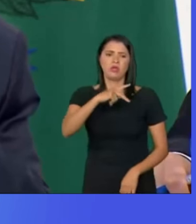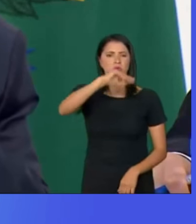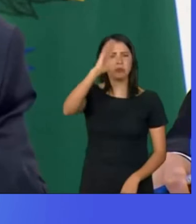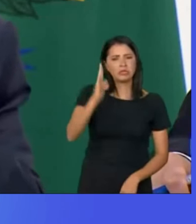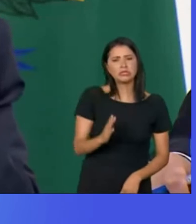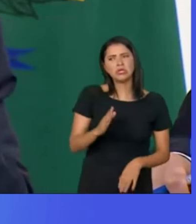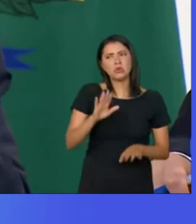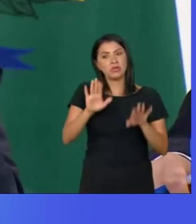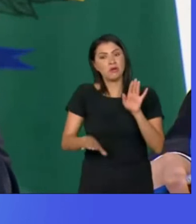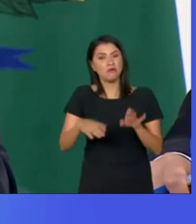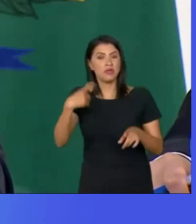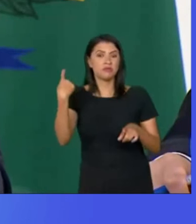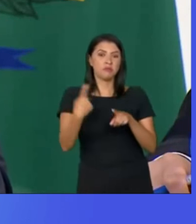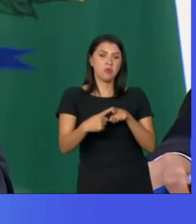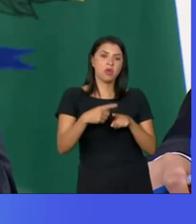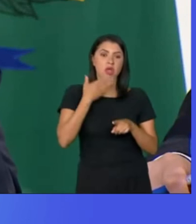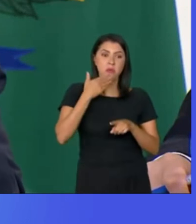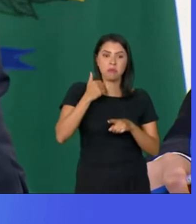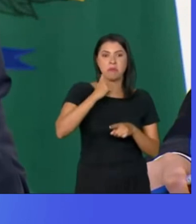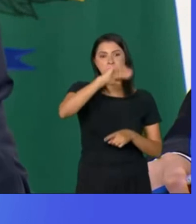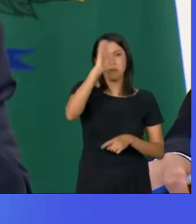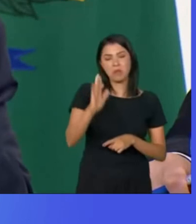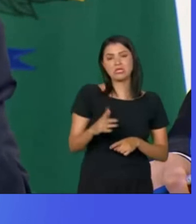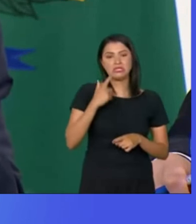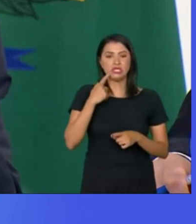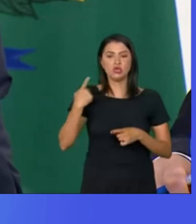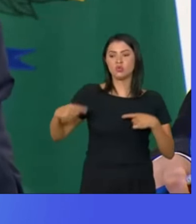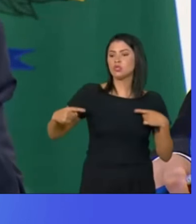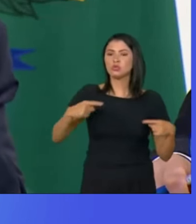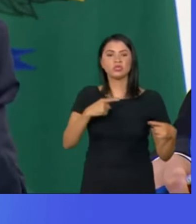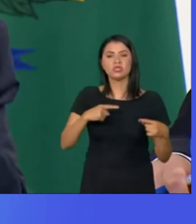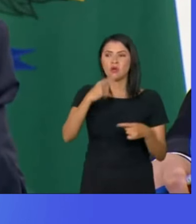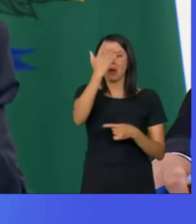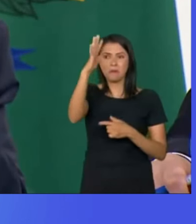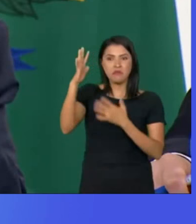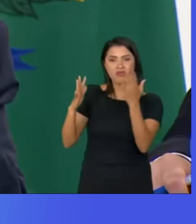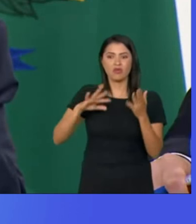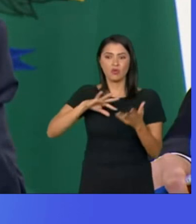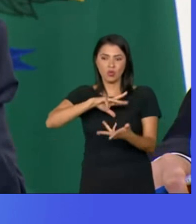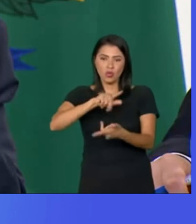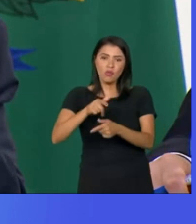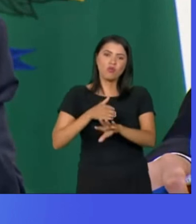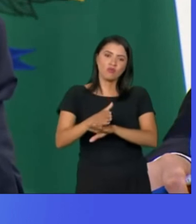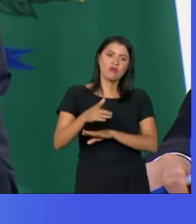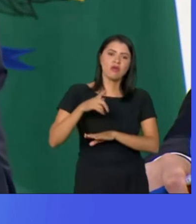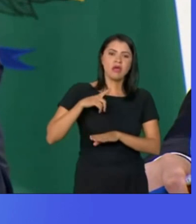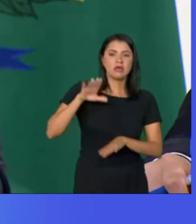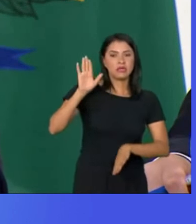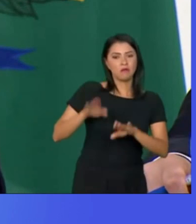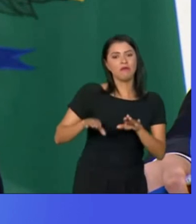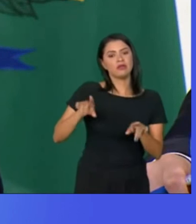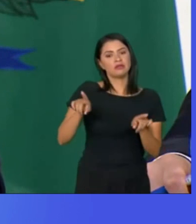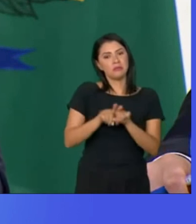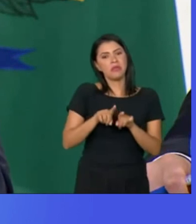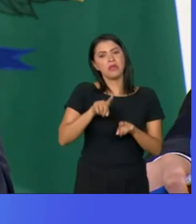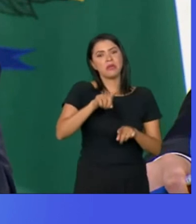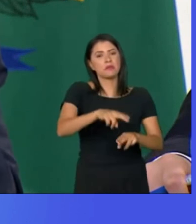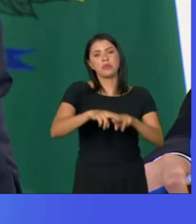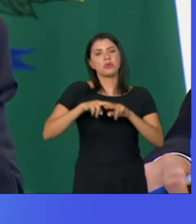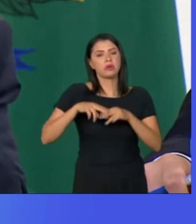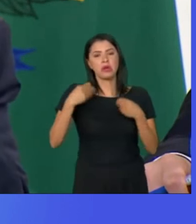tudo isso seja pela performance que o Brasil tem na discussão ambiental no mundo inteiro Talvez uma parte disso seja